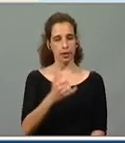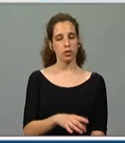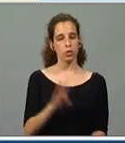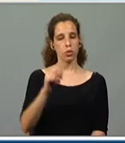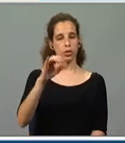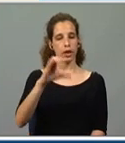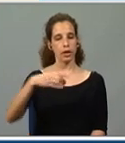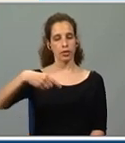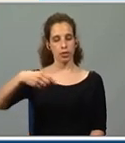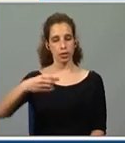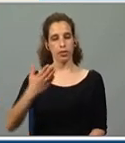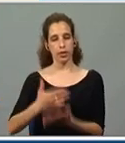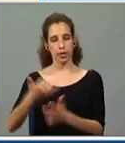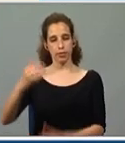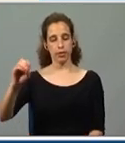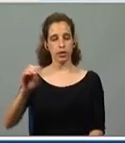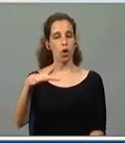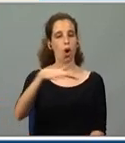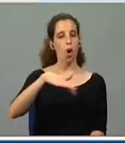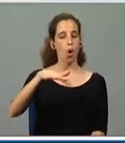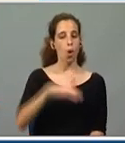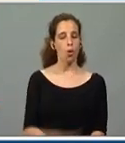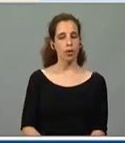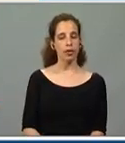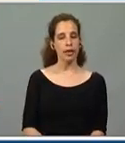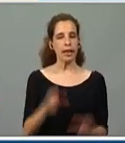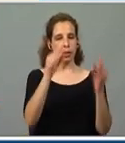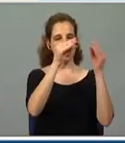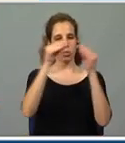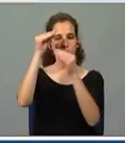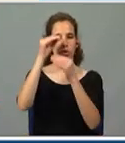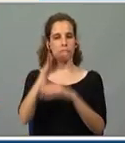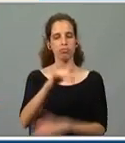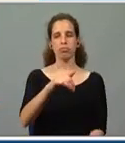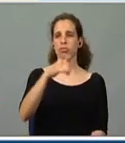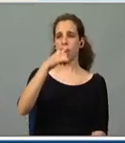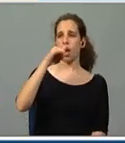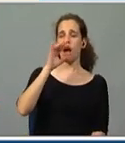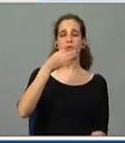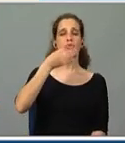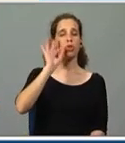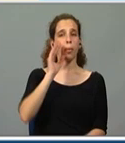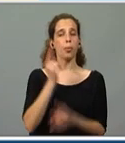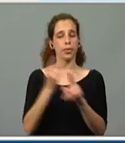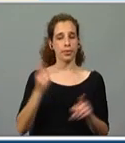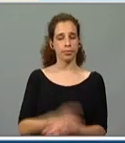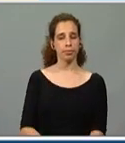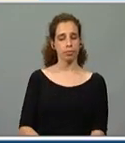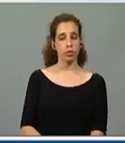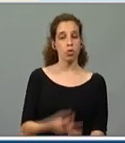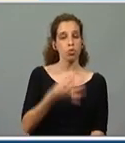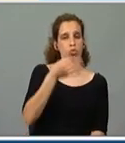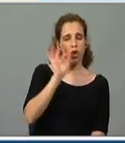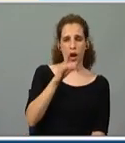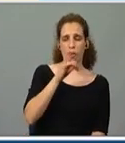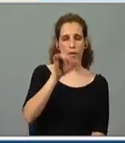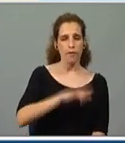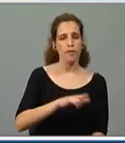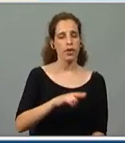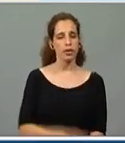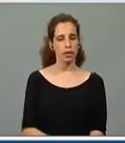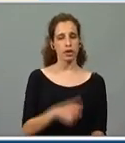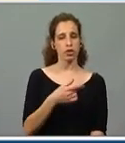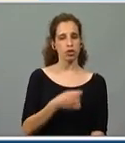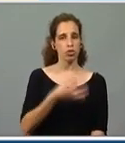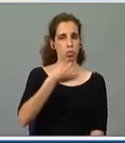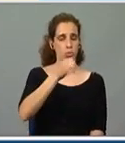século XIX, século XX, em que o personagem está a beber um chá. Porquê? Porque o chá, o café, as bebidas que temos estado